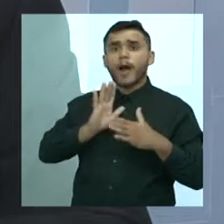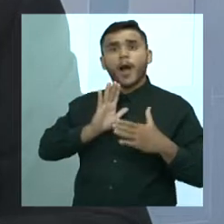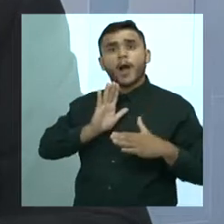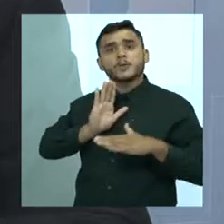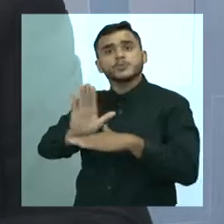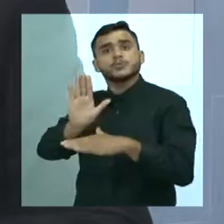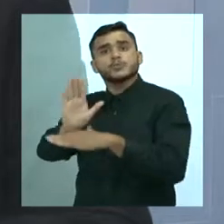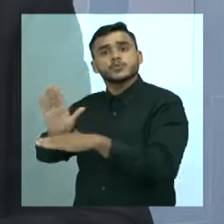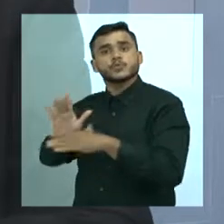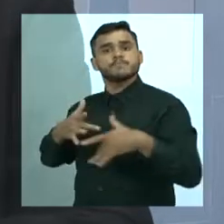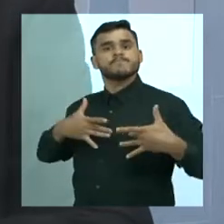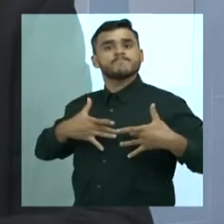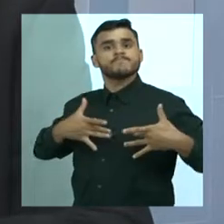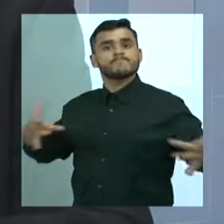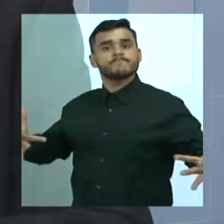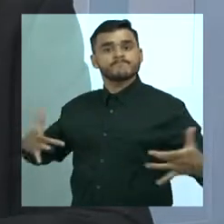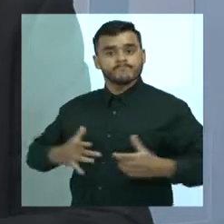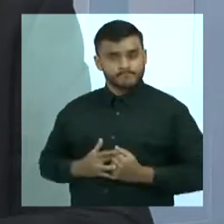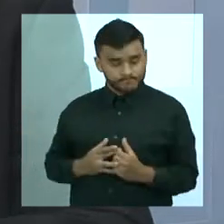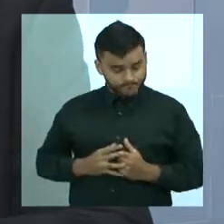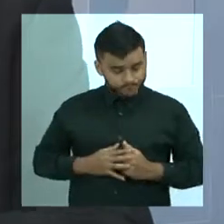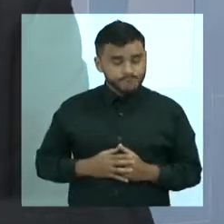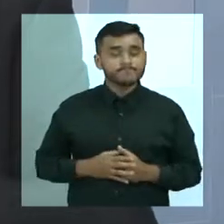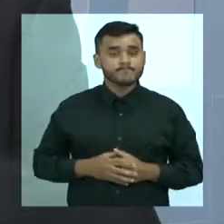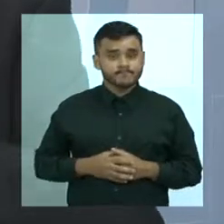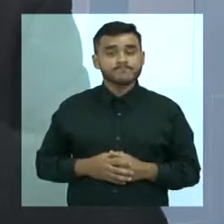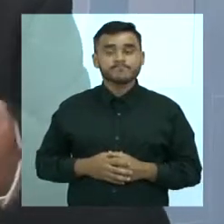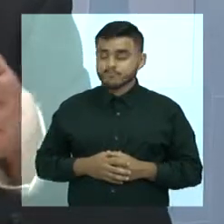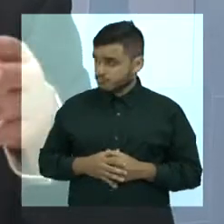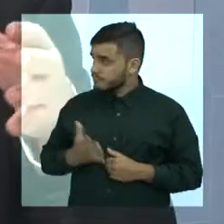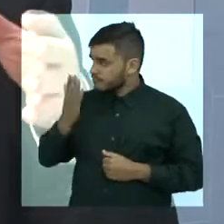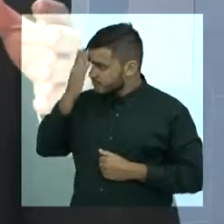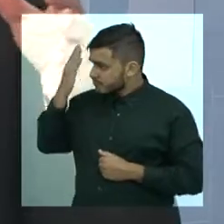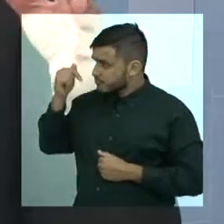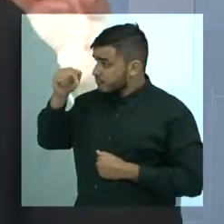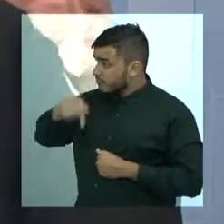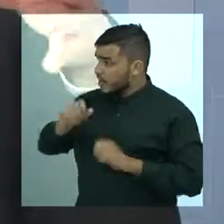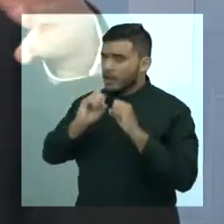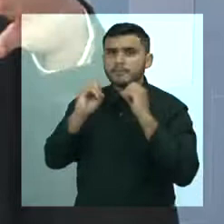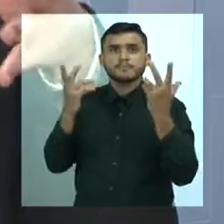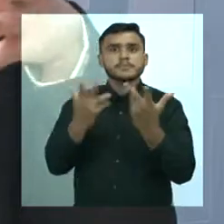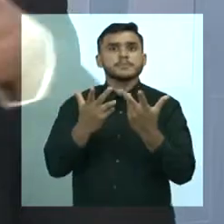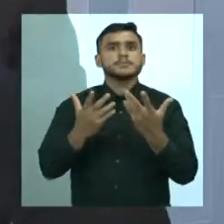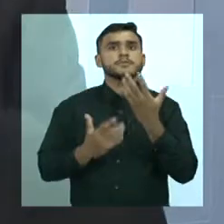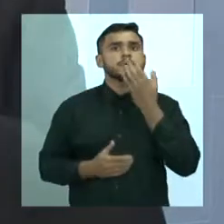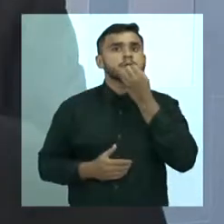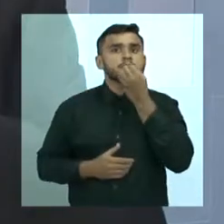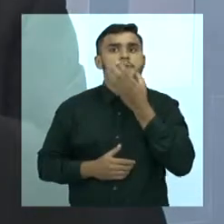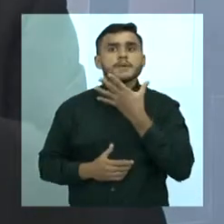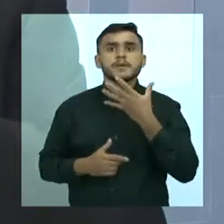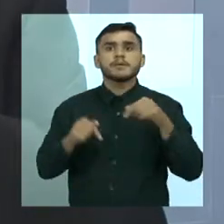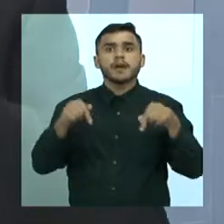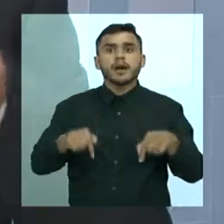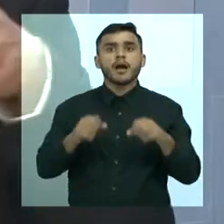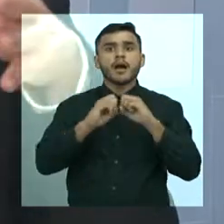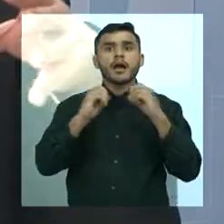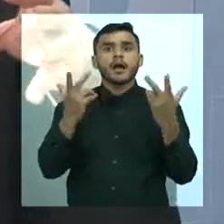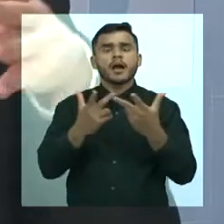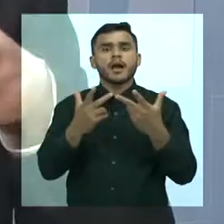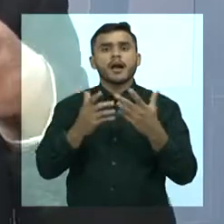todos os graus. Por quê? Porque quando você vê a Casa Legislativa de Fortaleza abrir espaço para